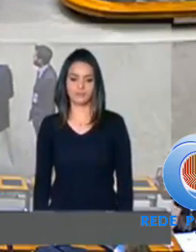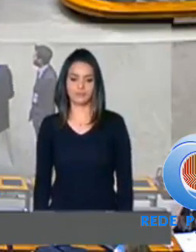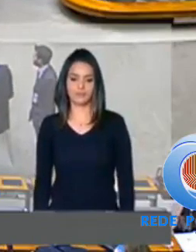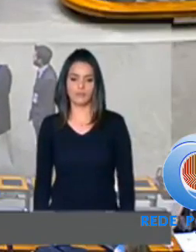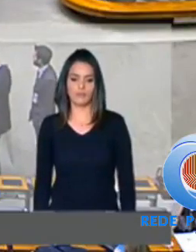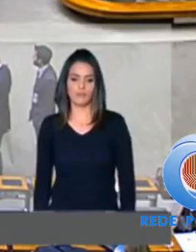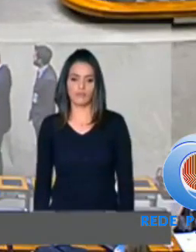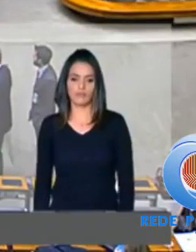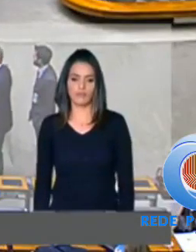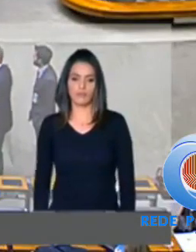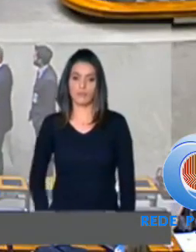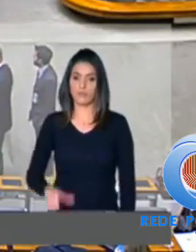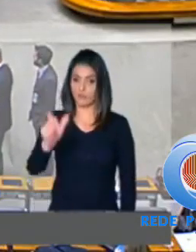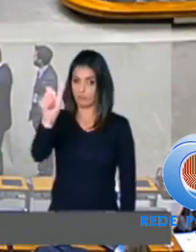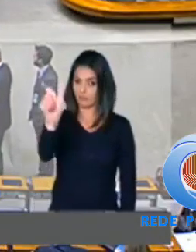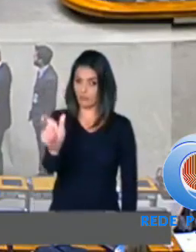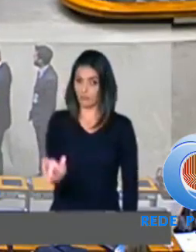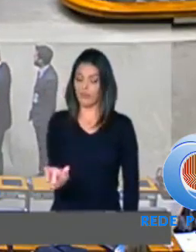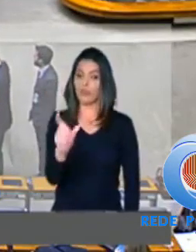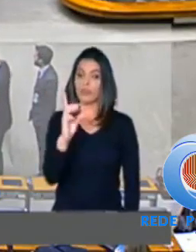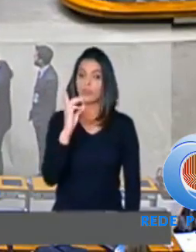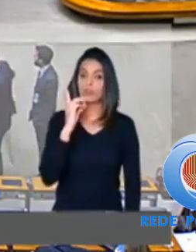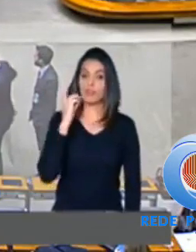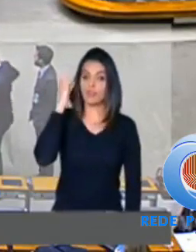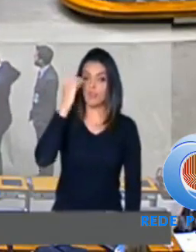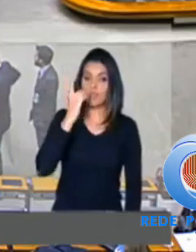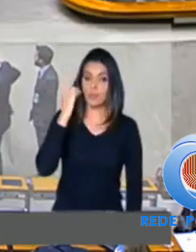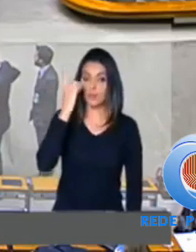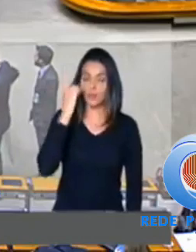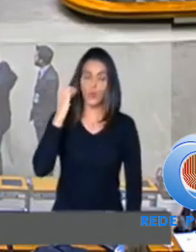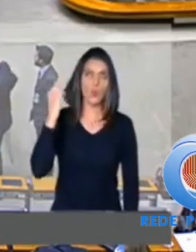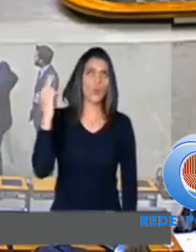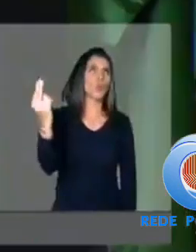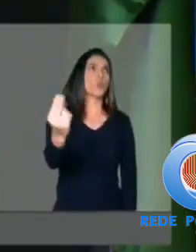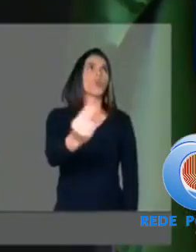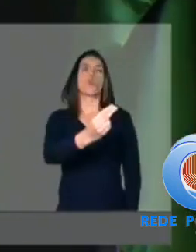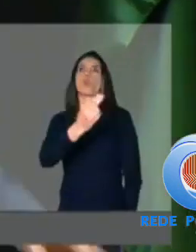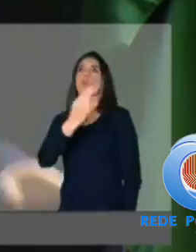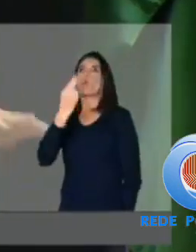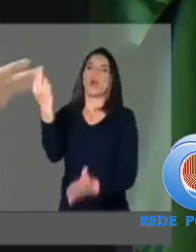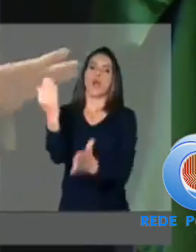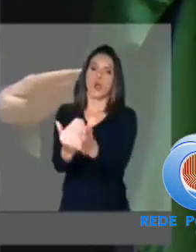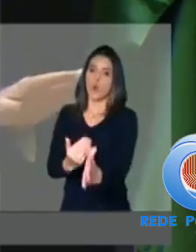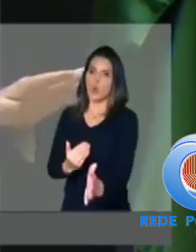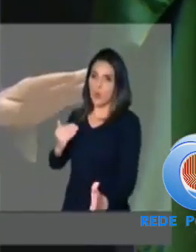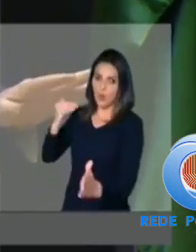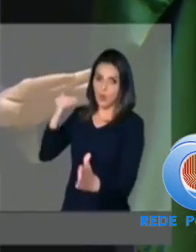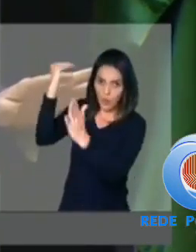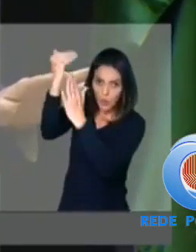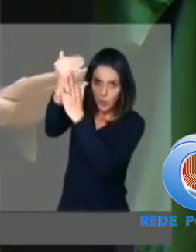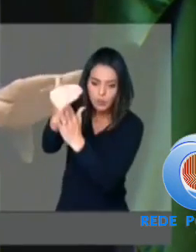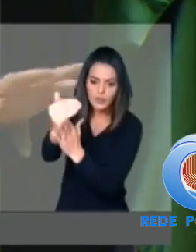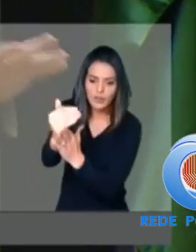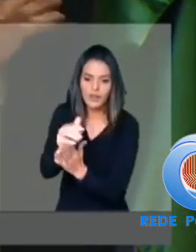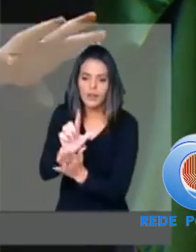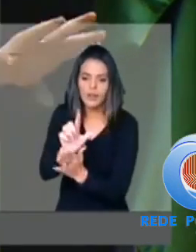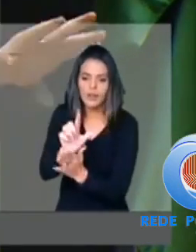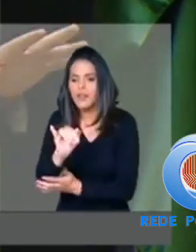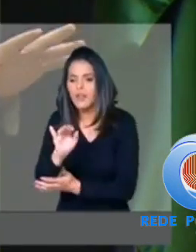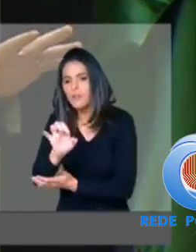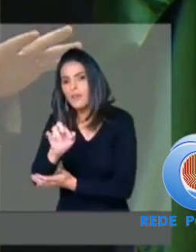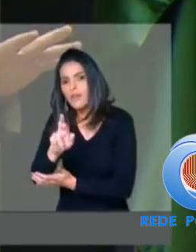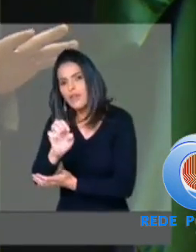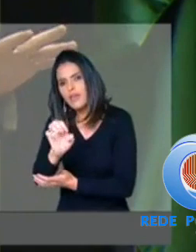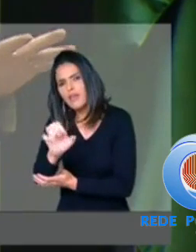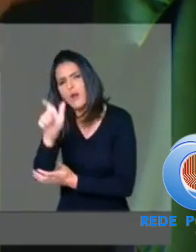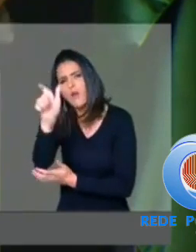a fala de um parlamentar ultraliberal. O que que ele diz? Que o